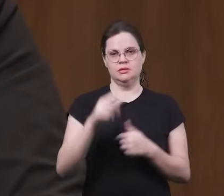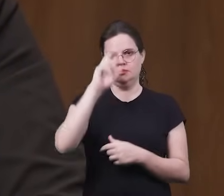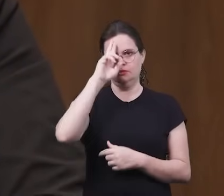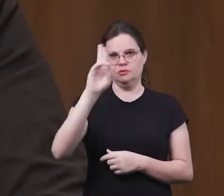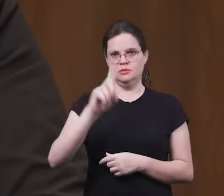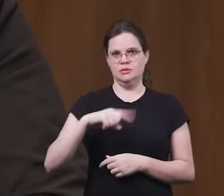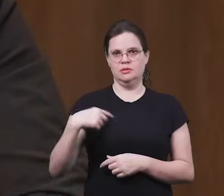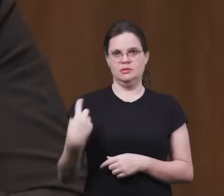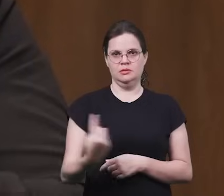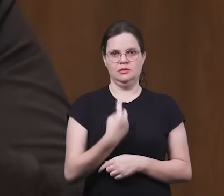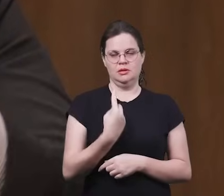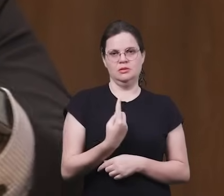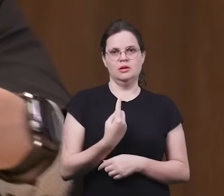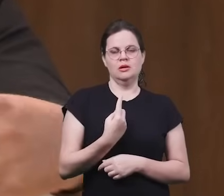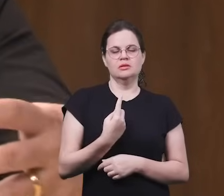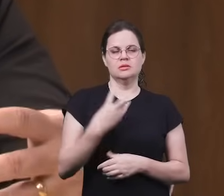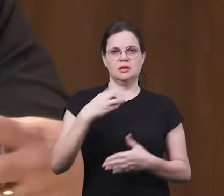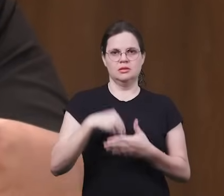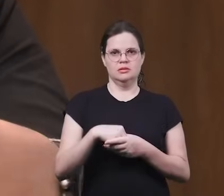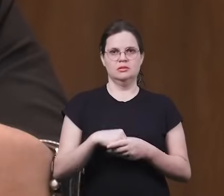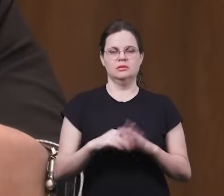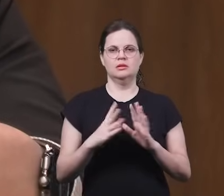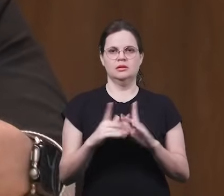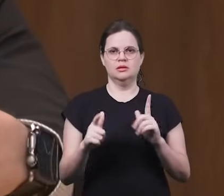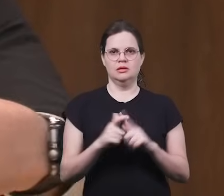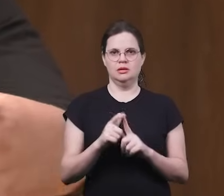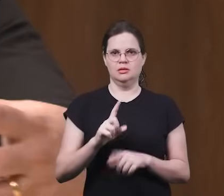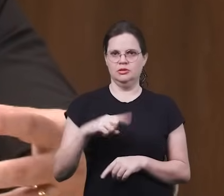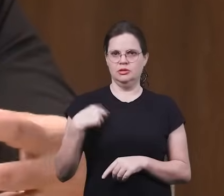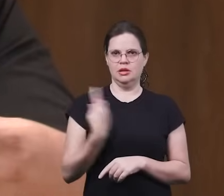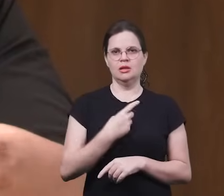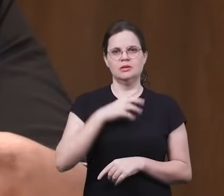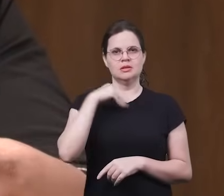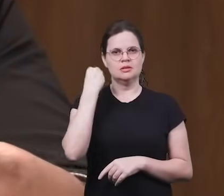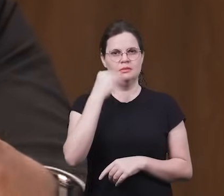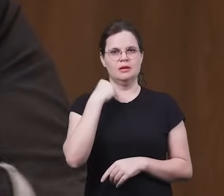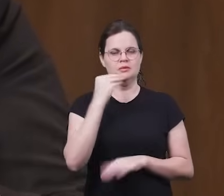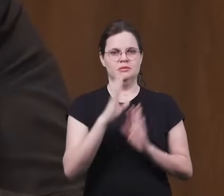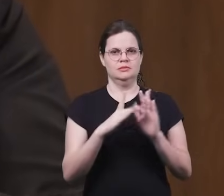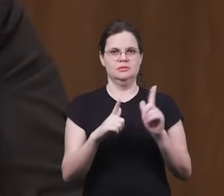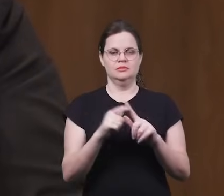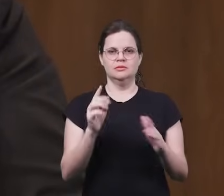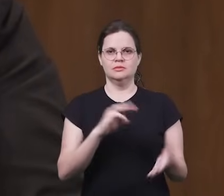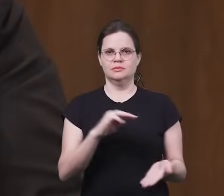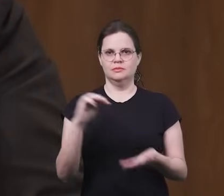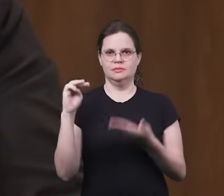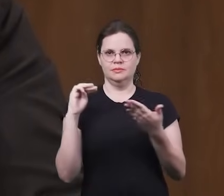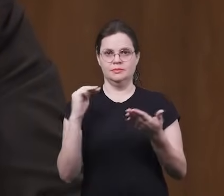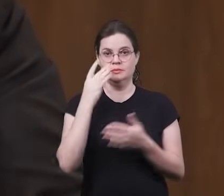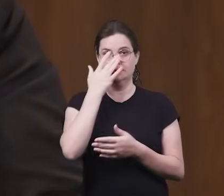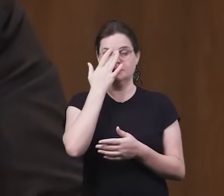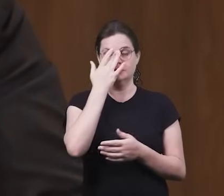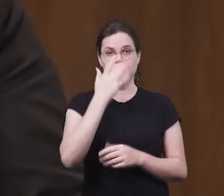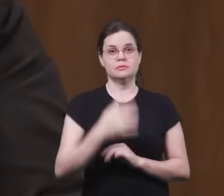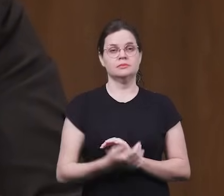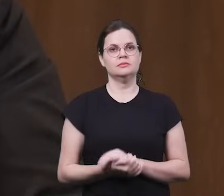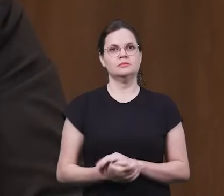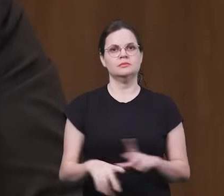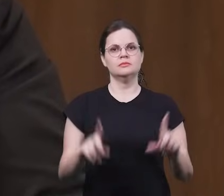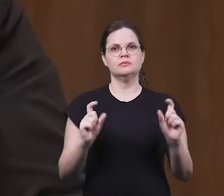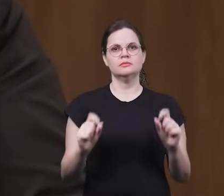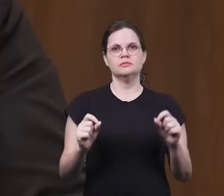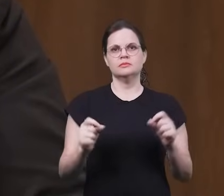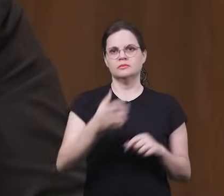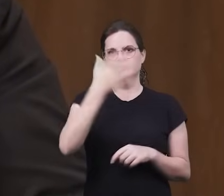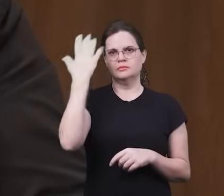meio, na obra que o senhor, na nossa experiência de obra como instituição, que